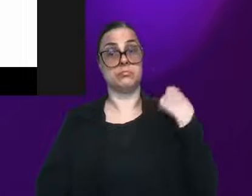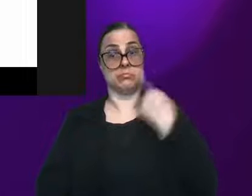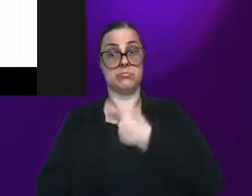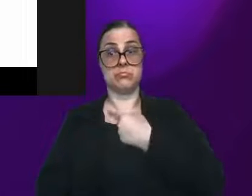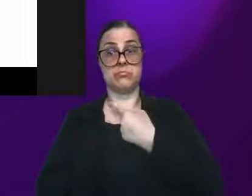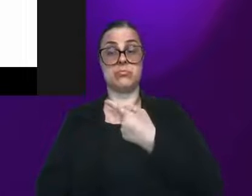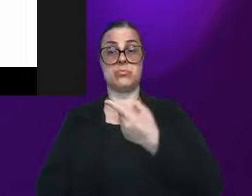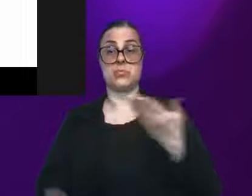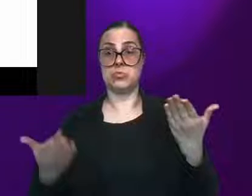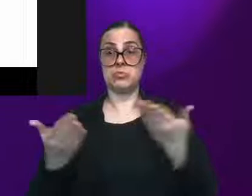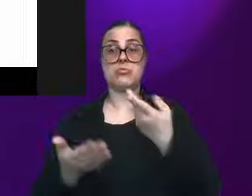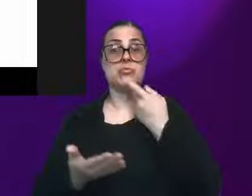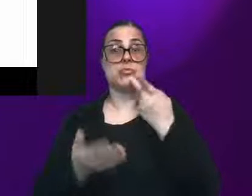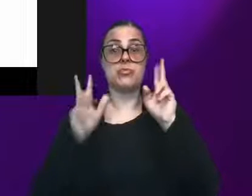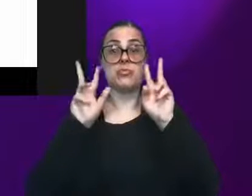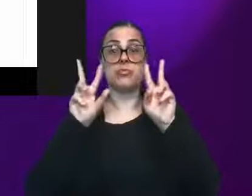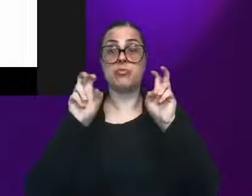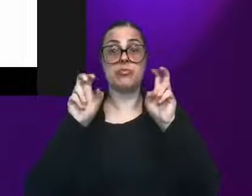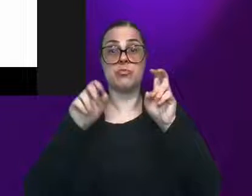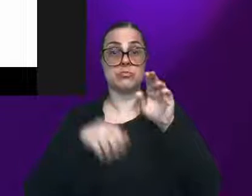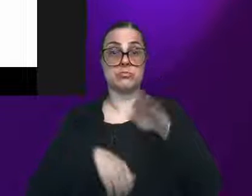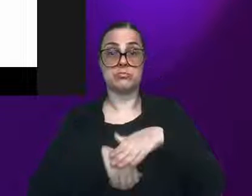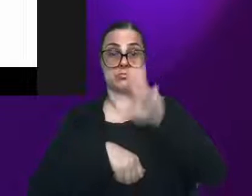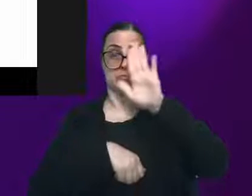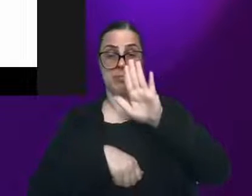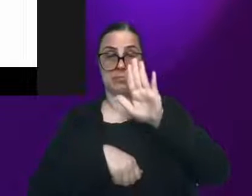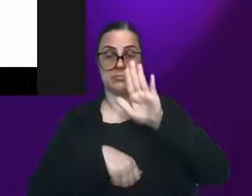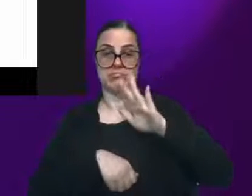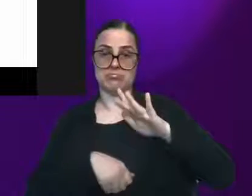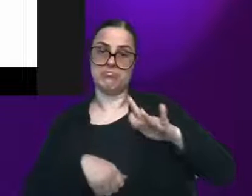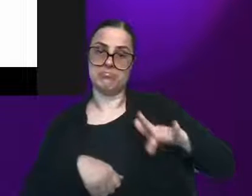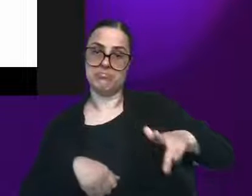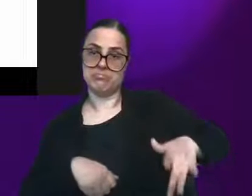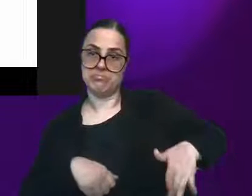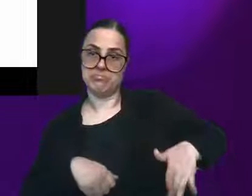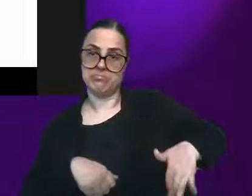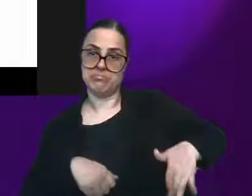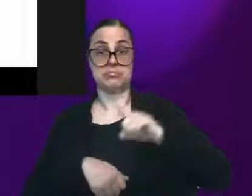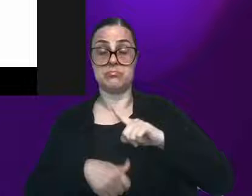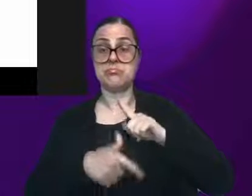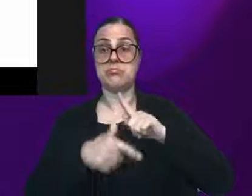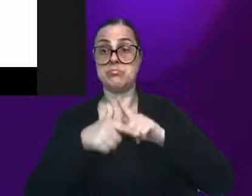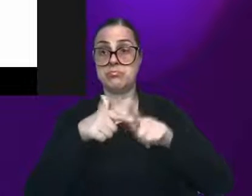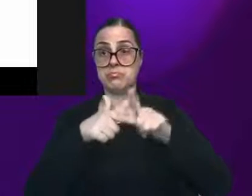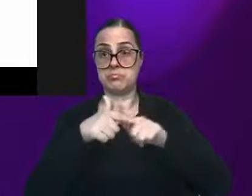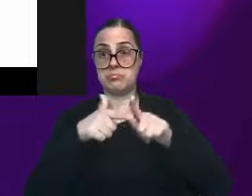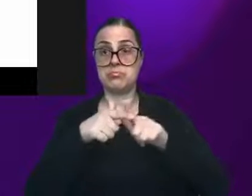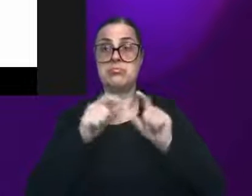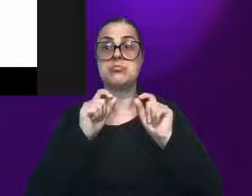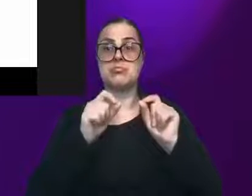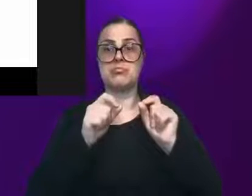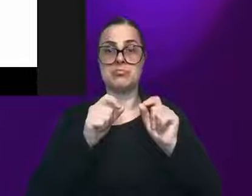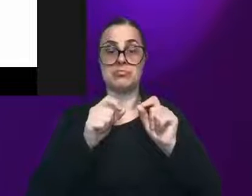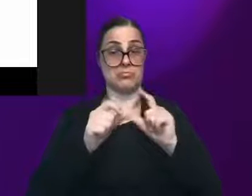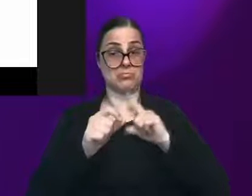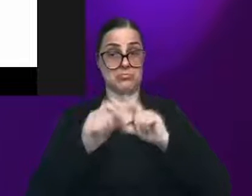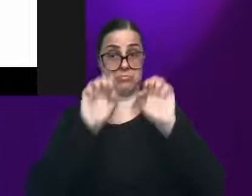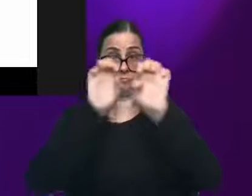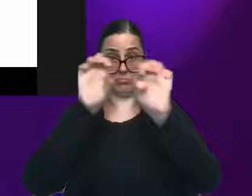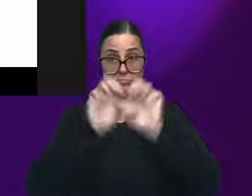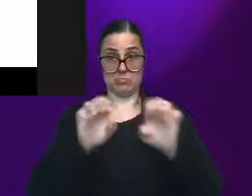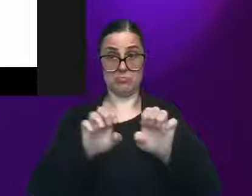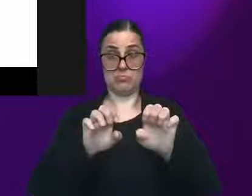aqui, existe uma limitação da cápsula renal em se expandir. Ela é uma estrutura